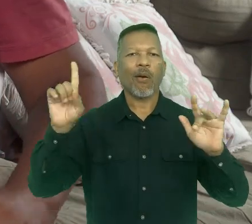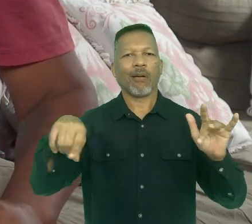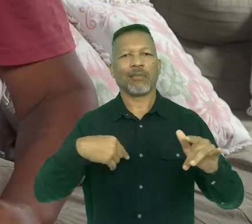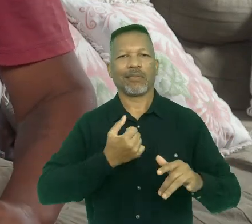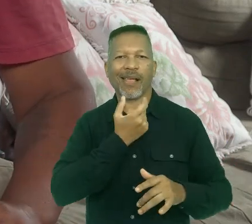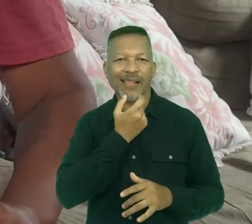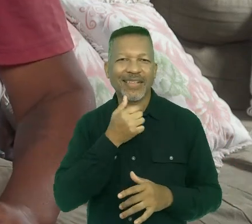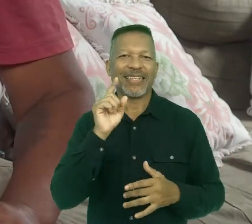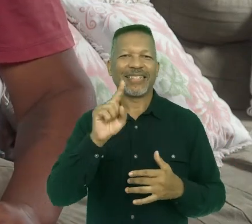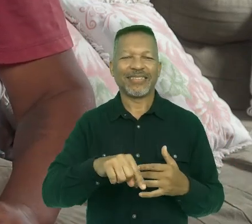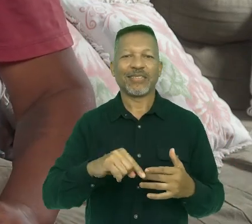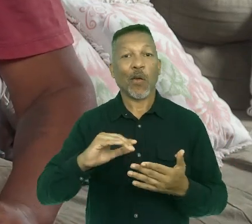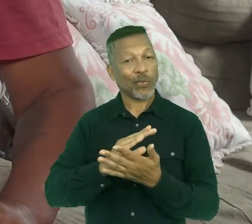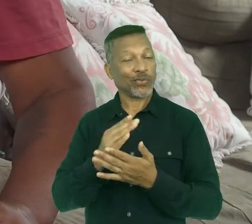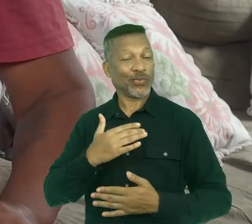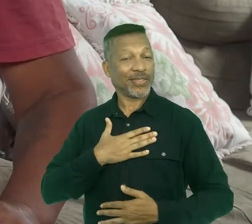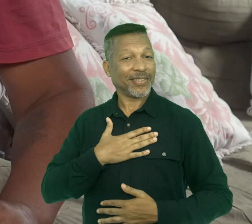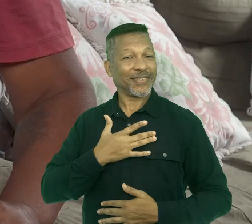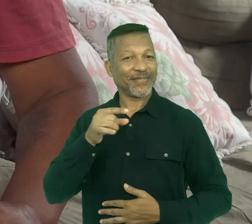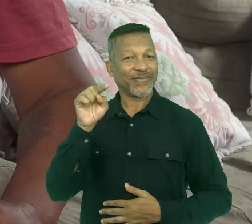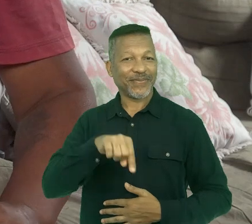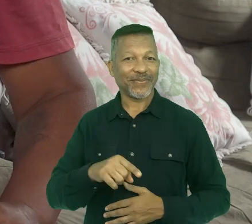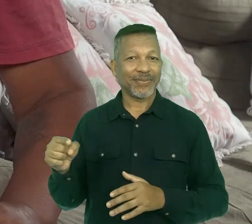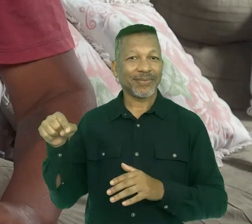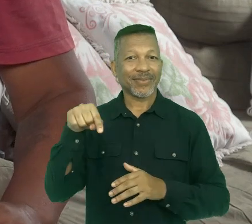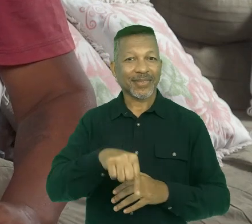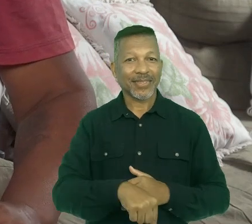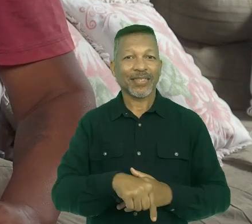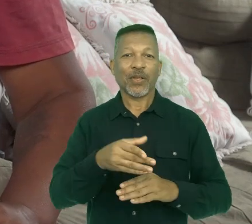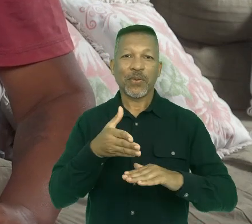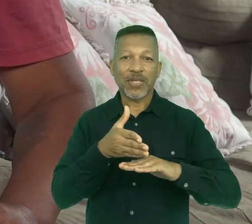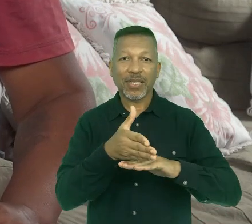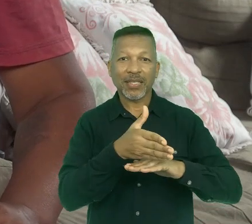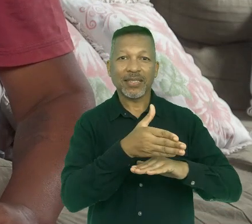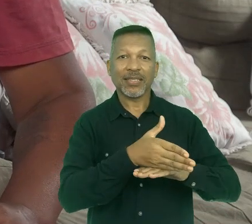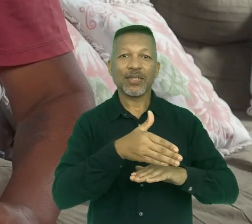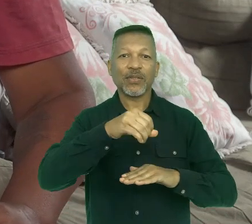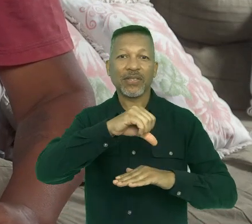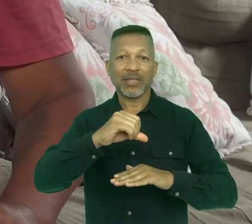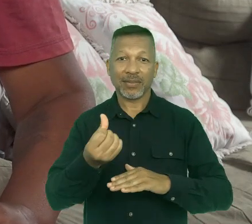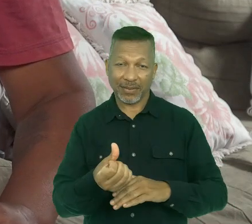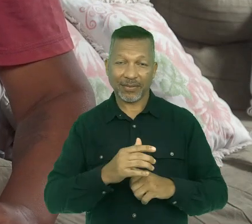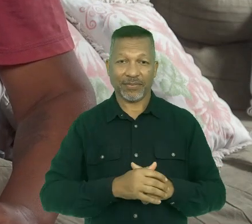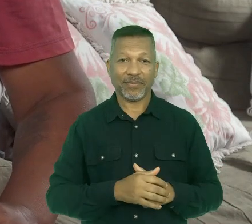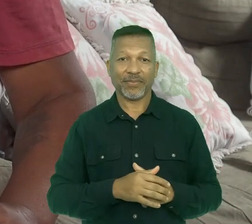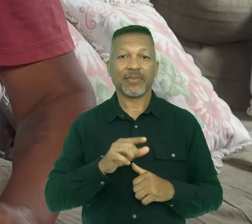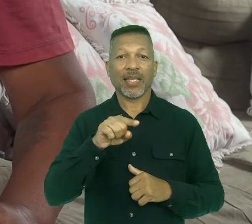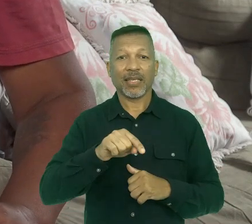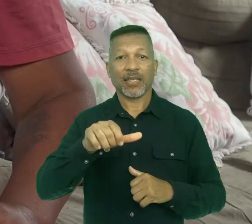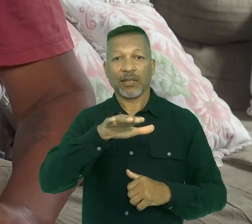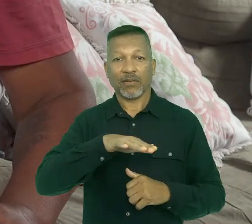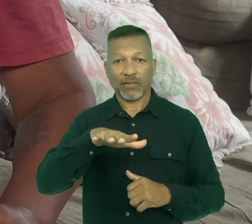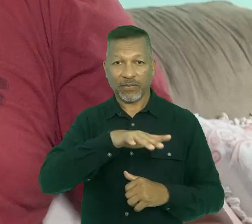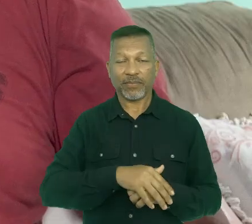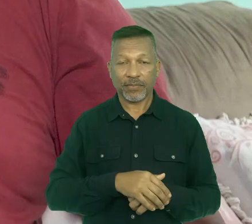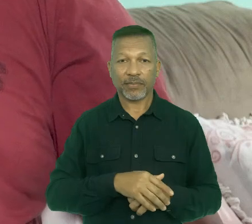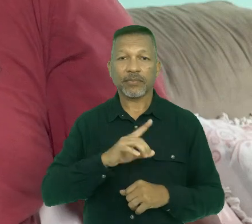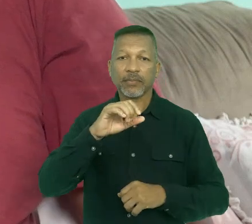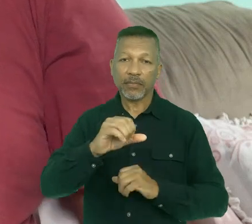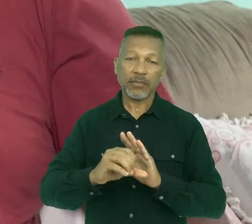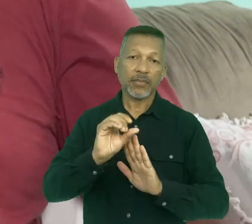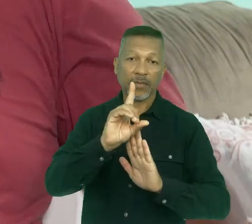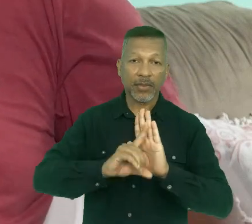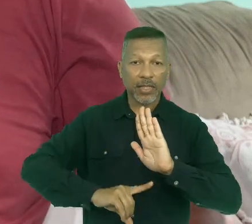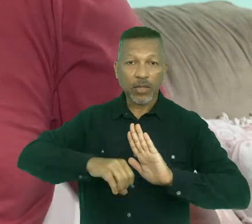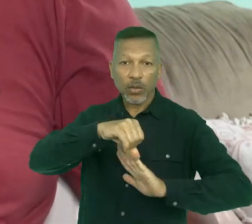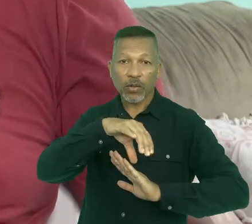pessoal achava legal, eu achava muito. E isso me trouxe para cá e comecei a entrar no mercado em 96, aqui no Vale do Aço. Na década de